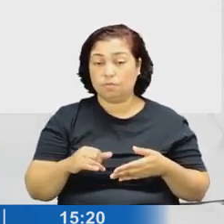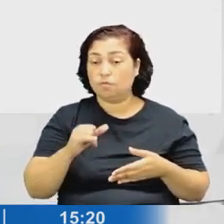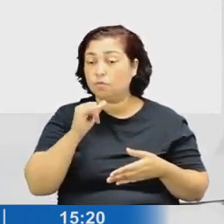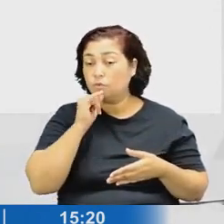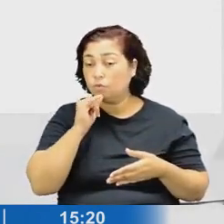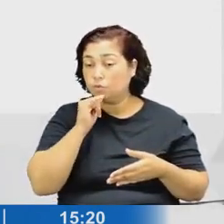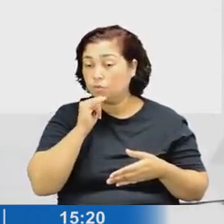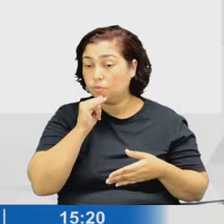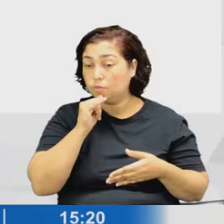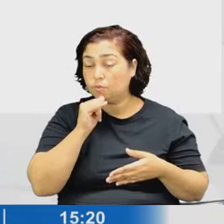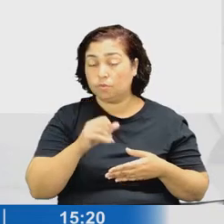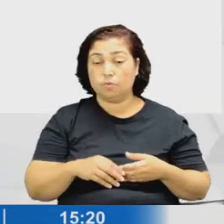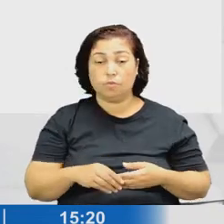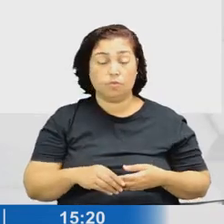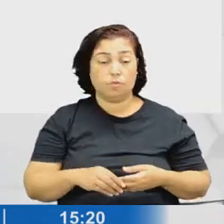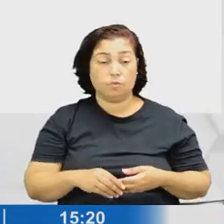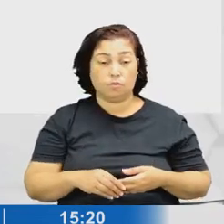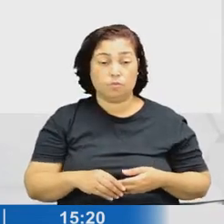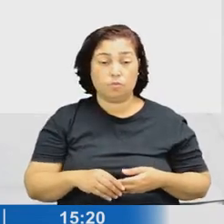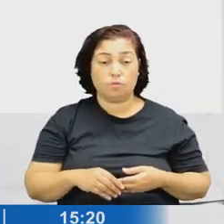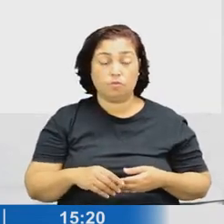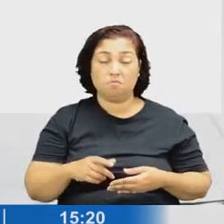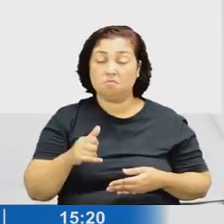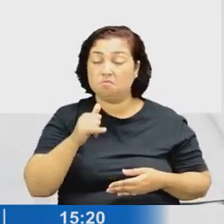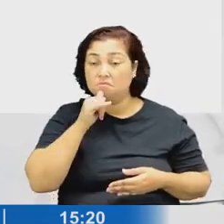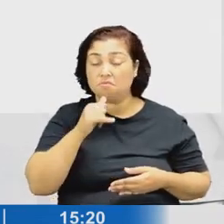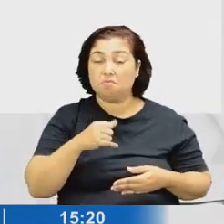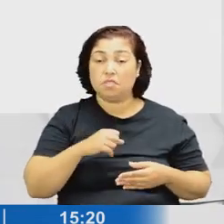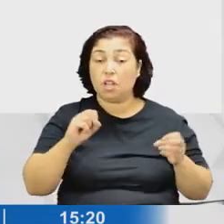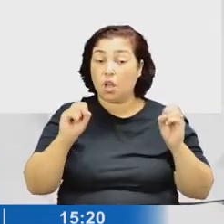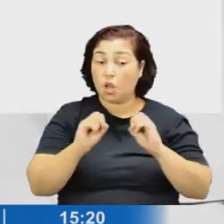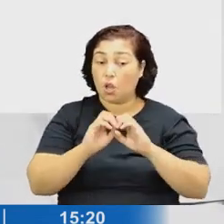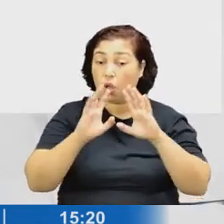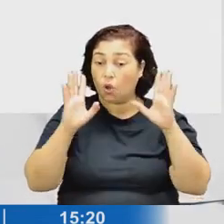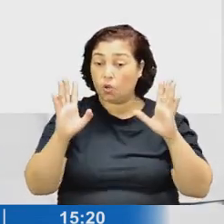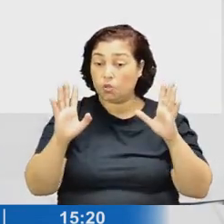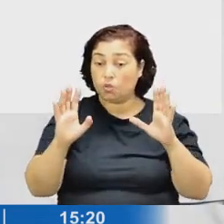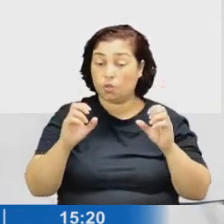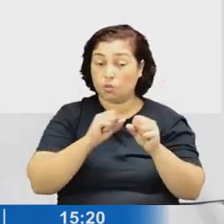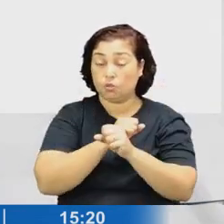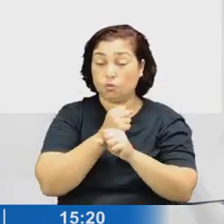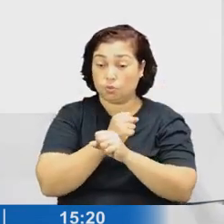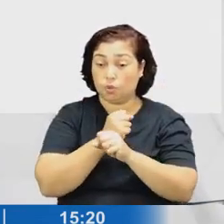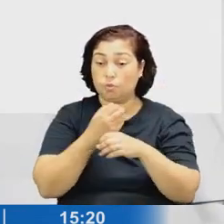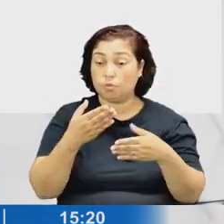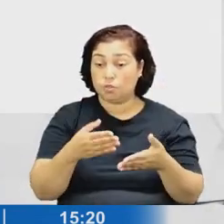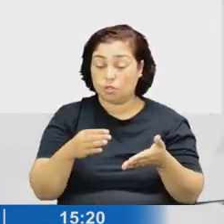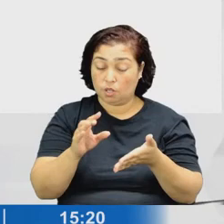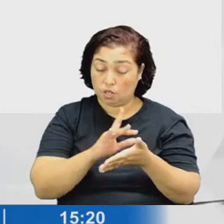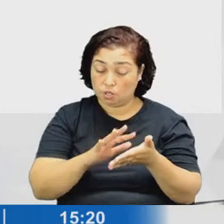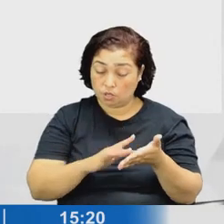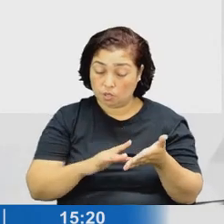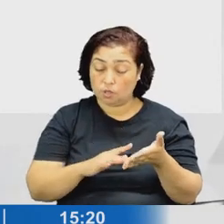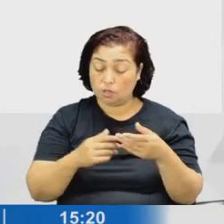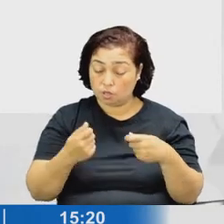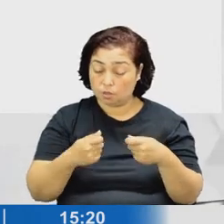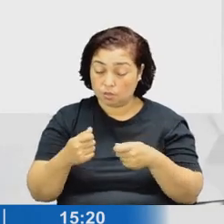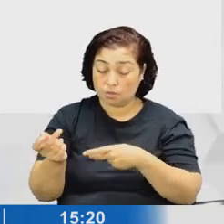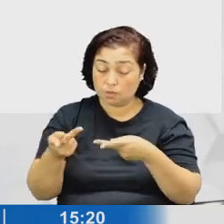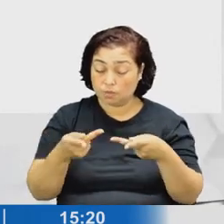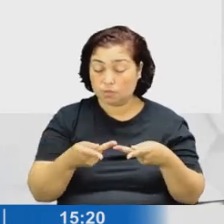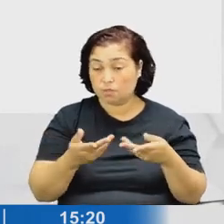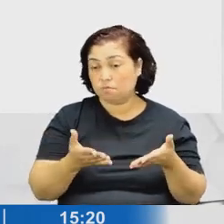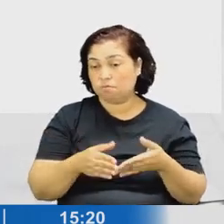por exemplo tem uma inauguração de alguma obra já tá na agenda política normal que ele tem que visitar ah sei lá